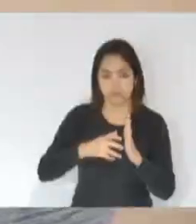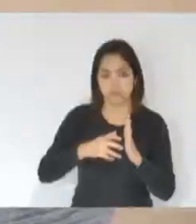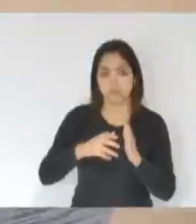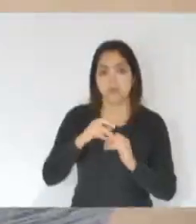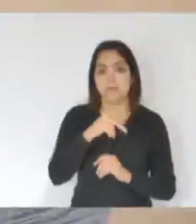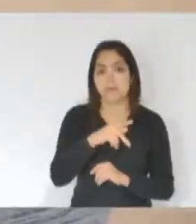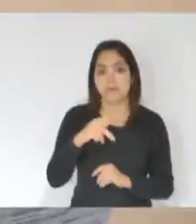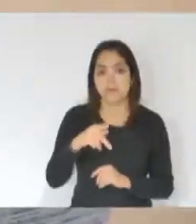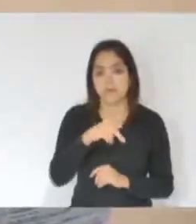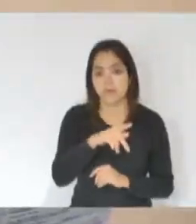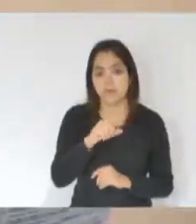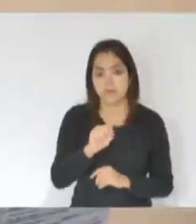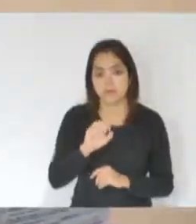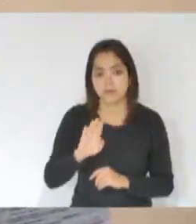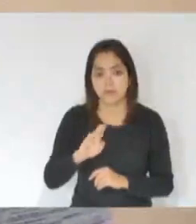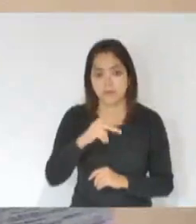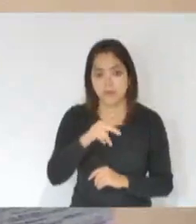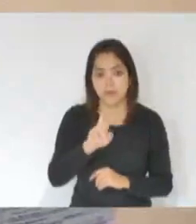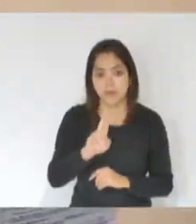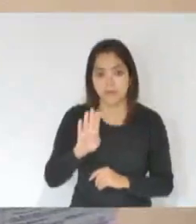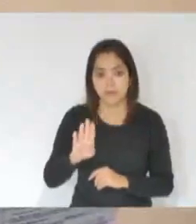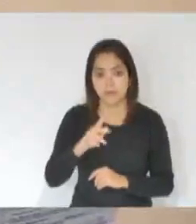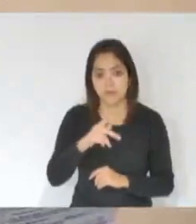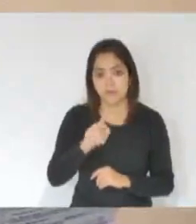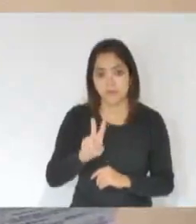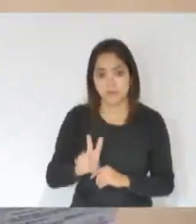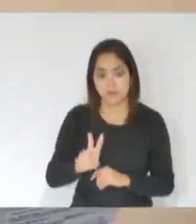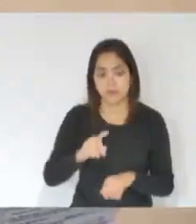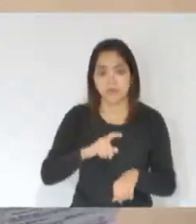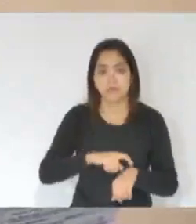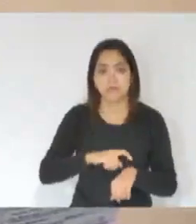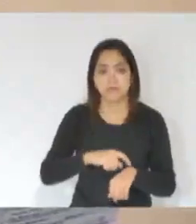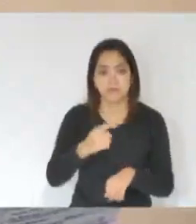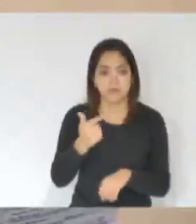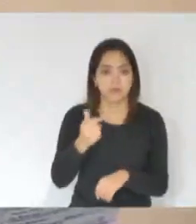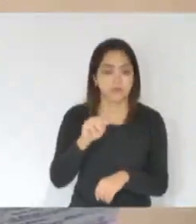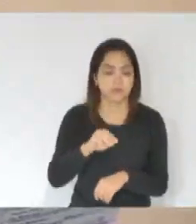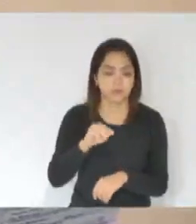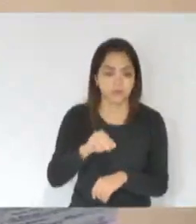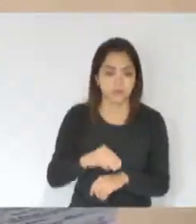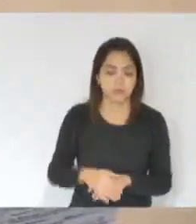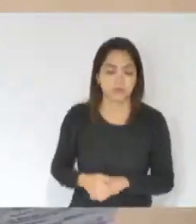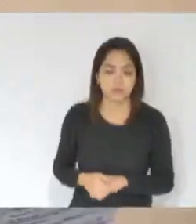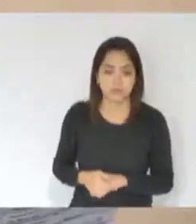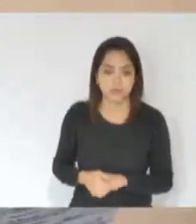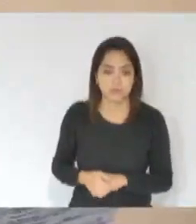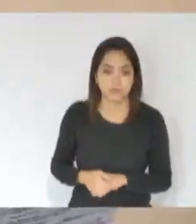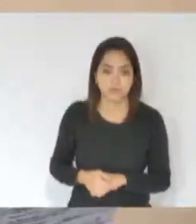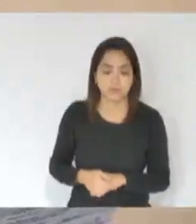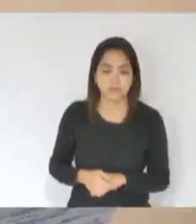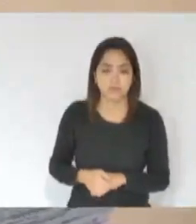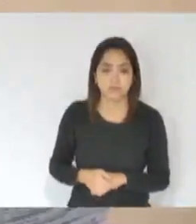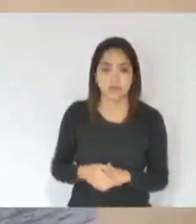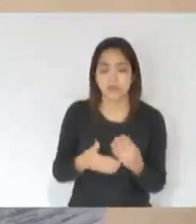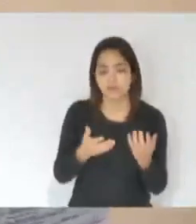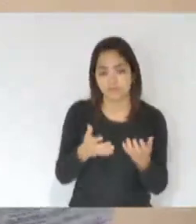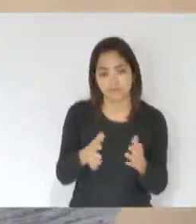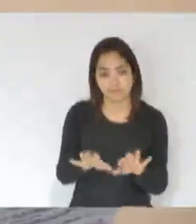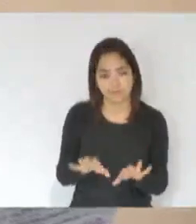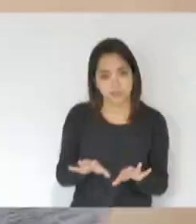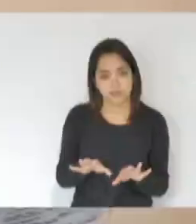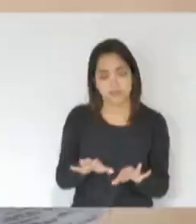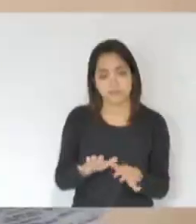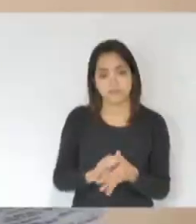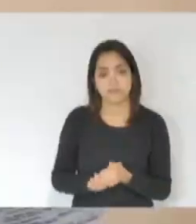PP, PSB, PRB e PV, pelo tempo de até 12 minutos. Não havendo deputado inscrito para